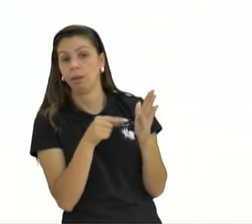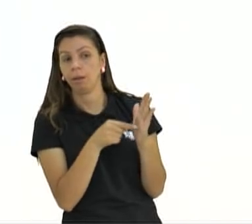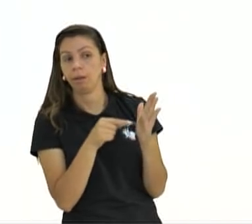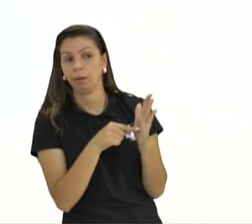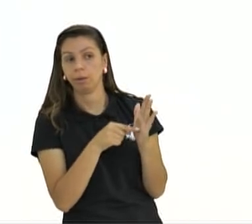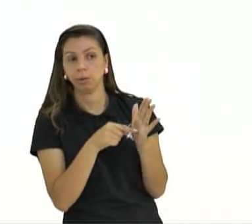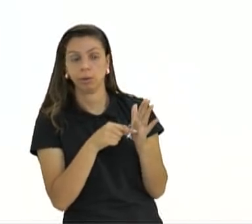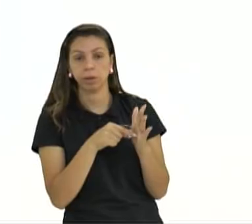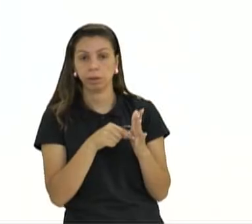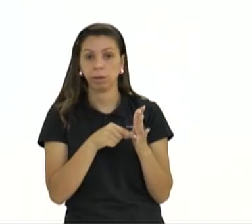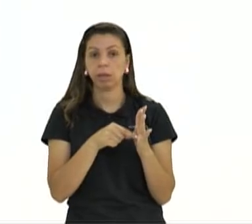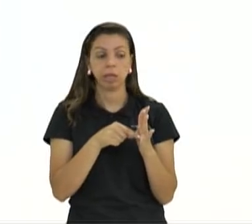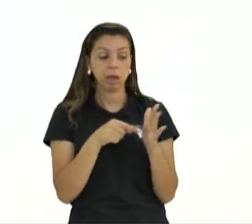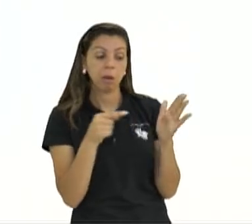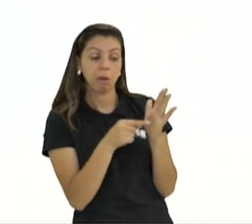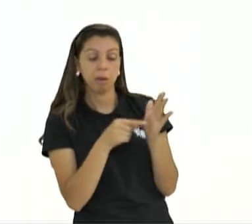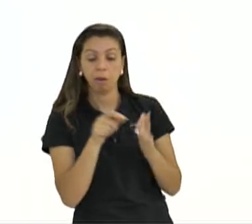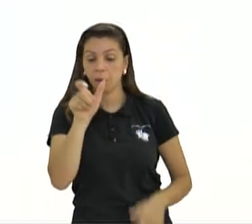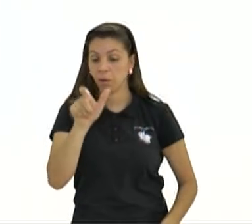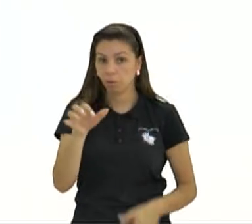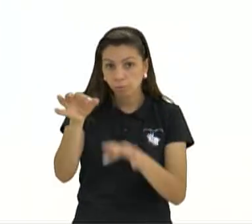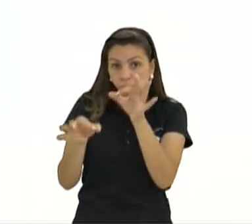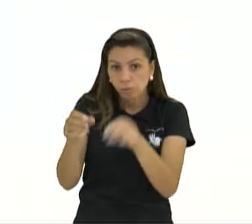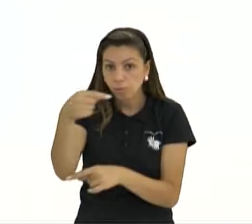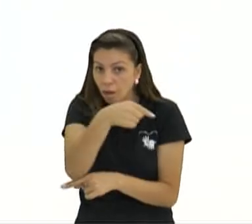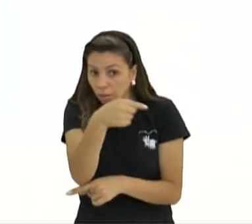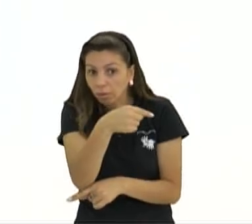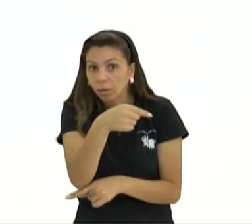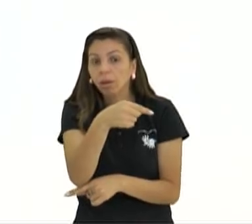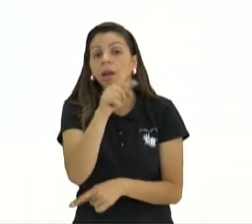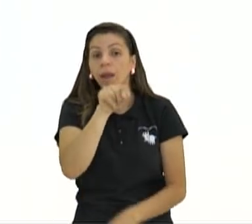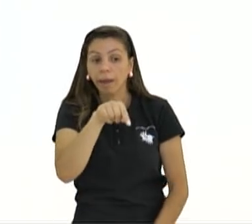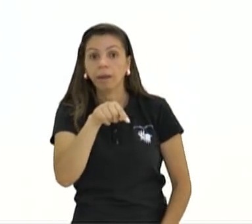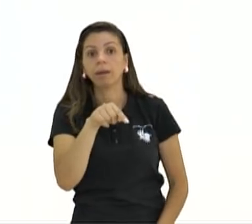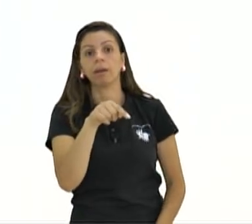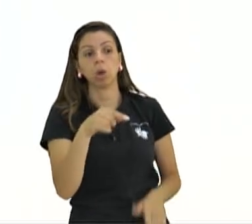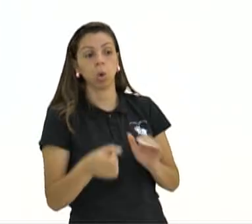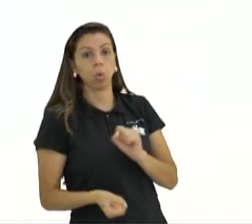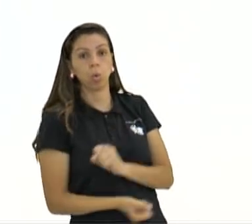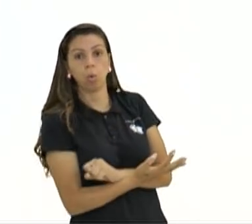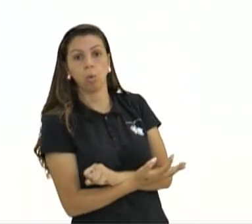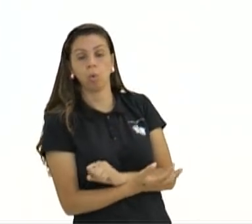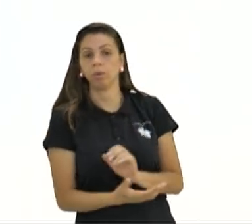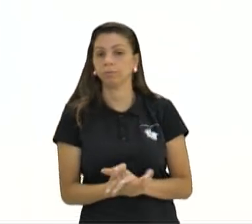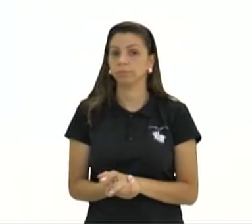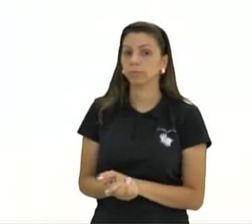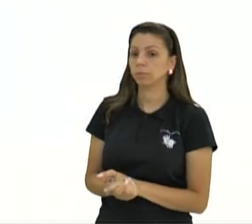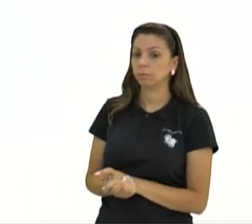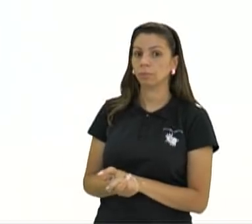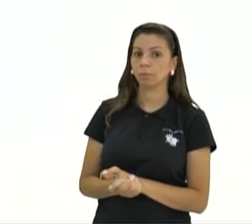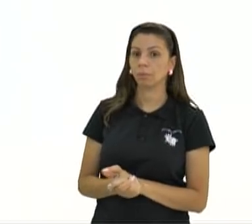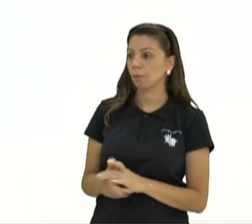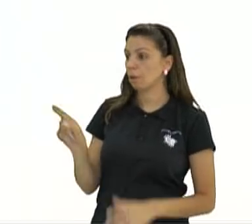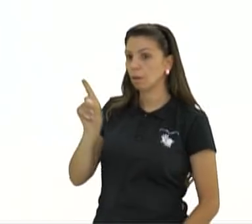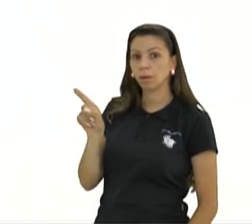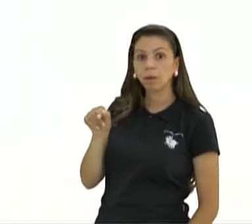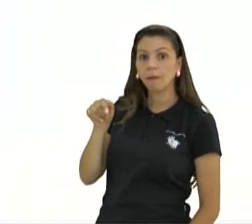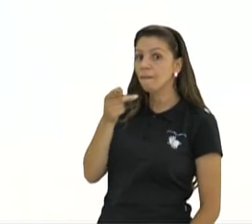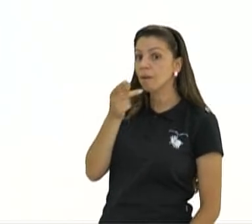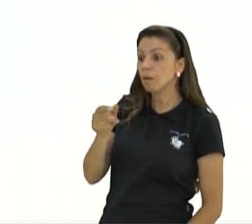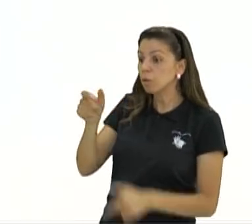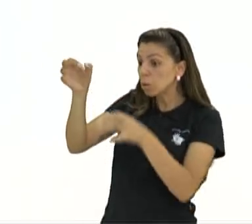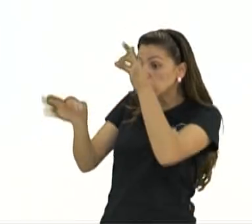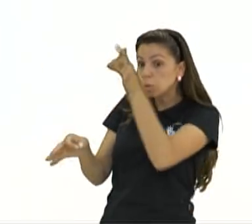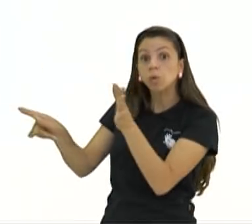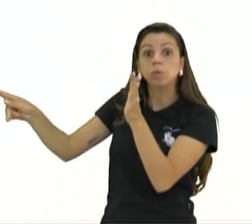senhor juiz, essa pessoa é corrupta. Aqui não. Esse juiz é corrupto. Está dizendo que o juiz é corrupto.